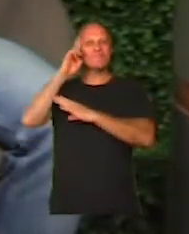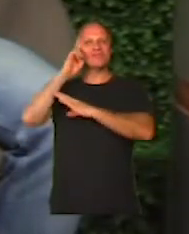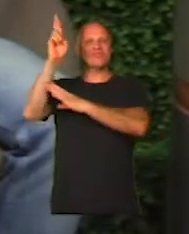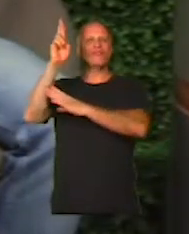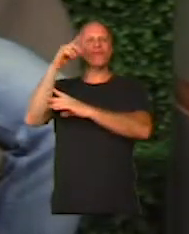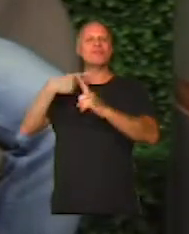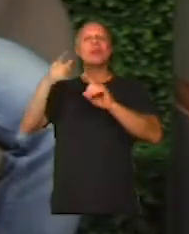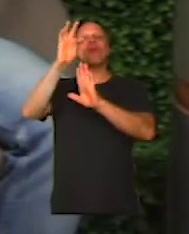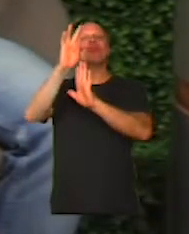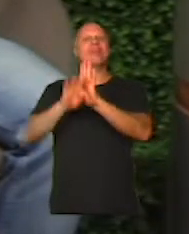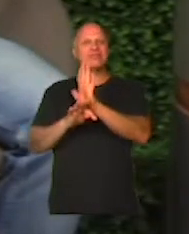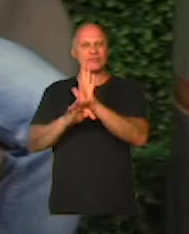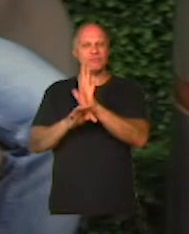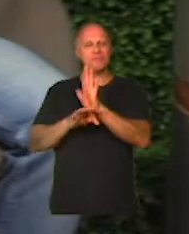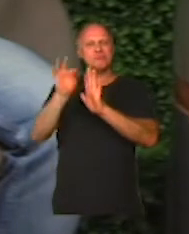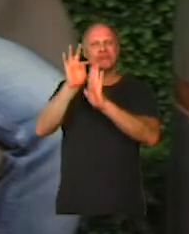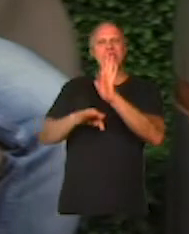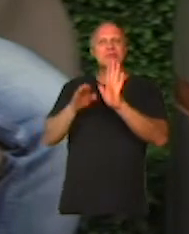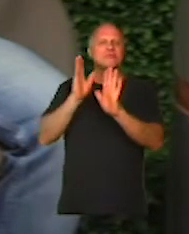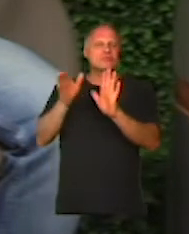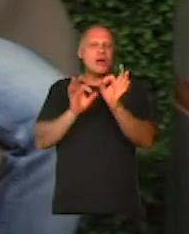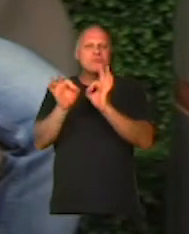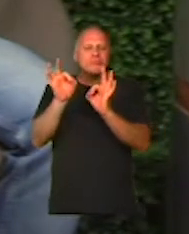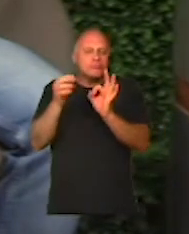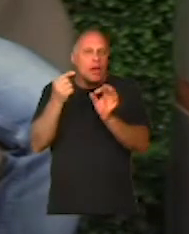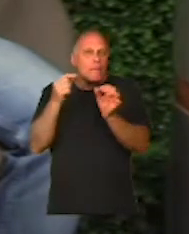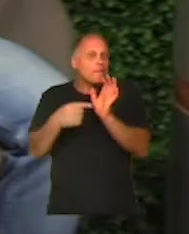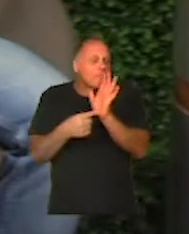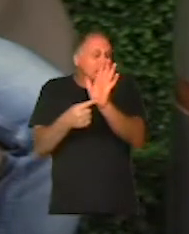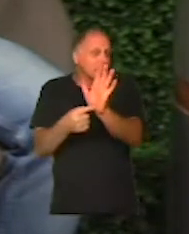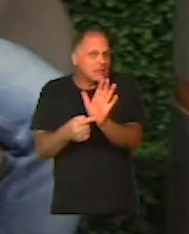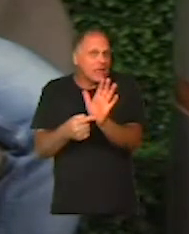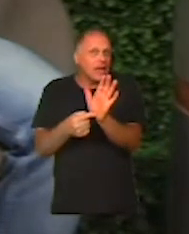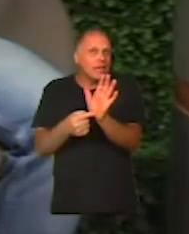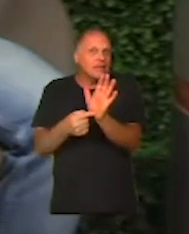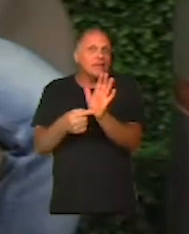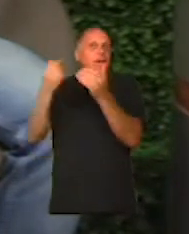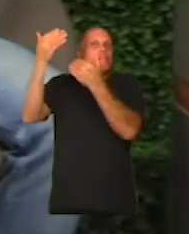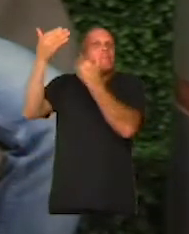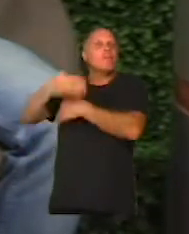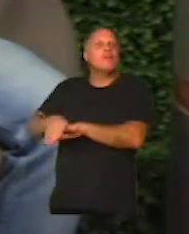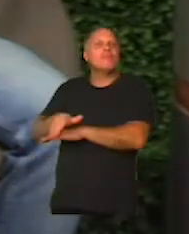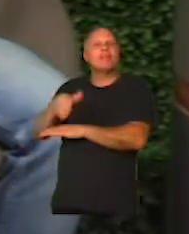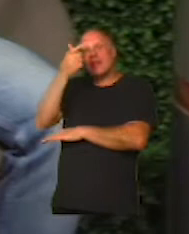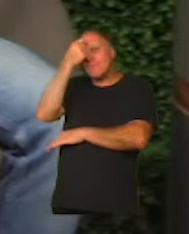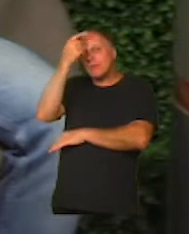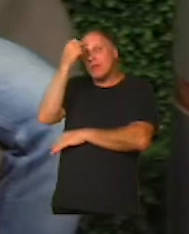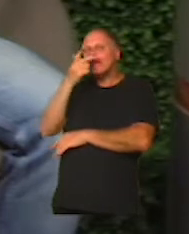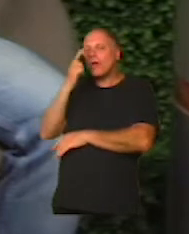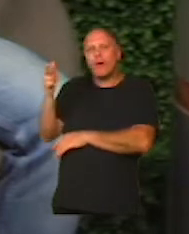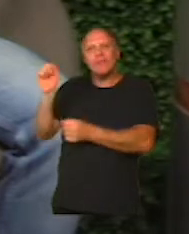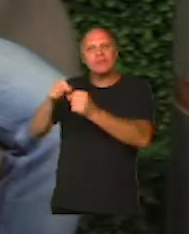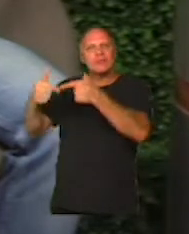um texto que eu tive que encenar na prova final da faculdade, né? Eu tive que